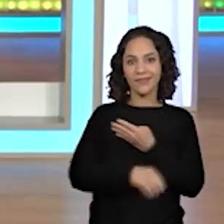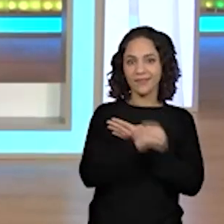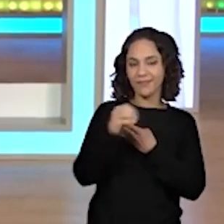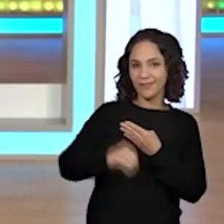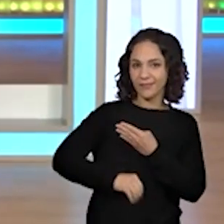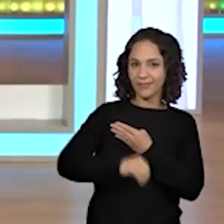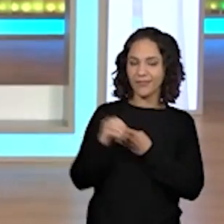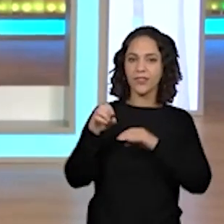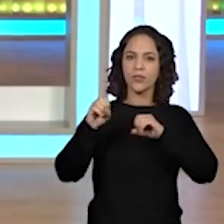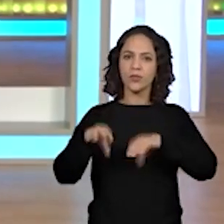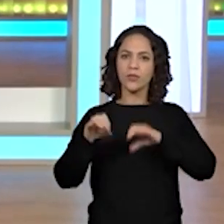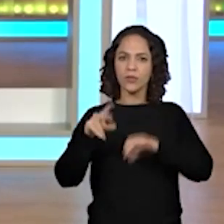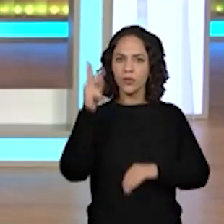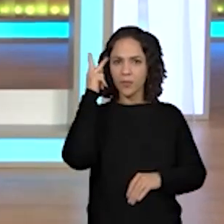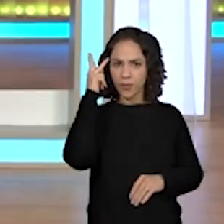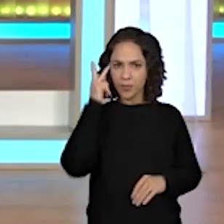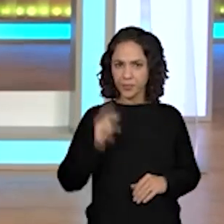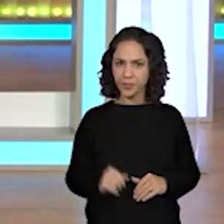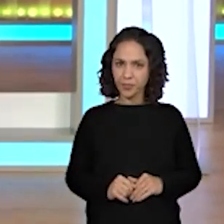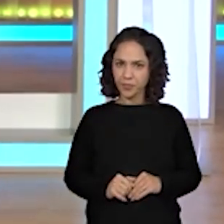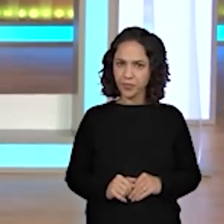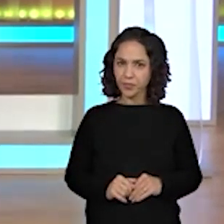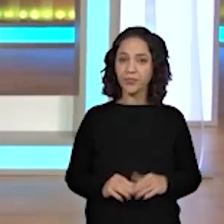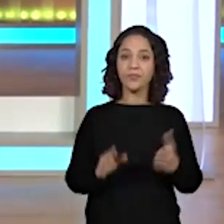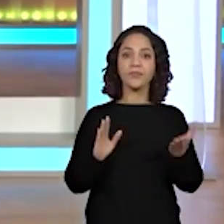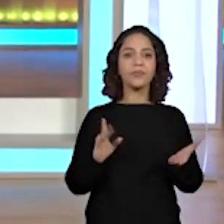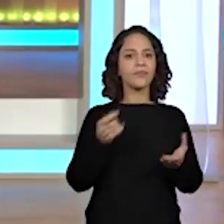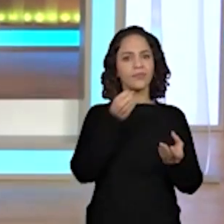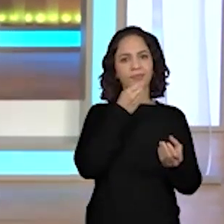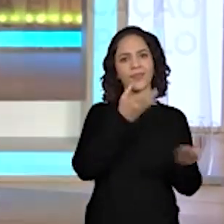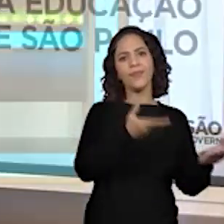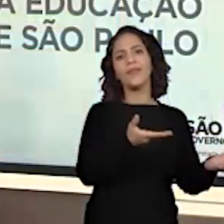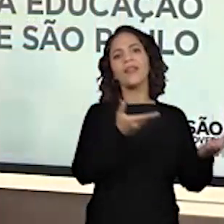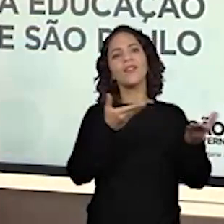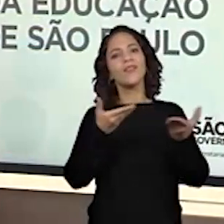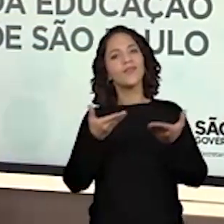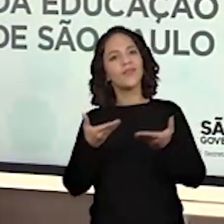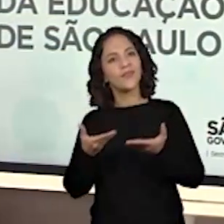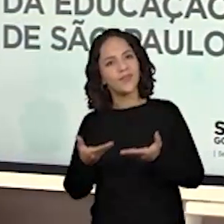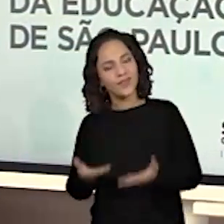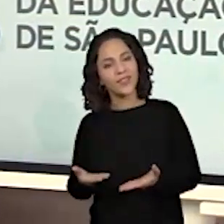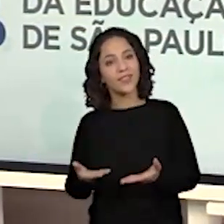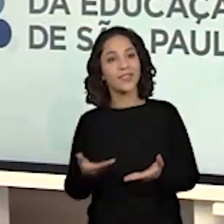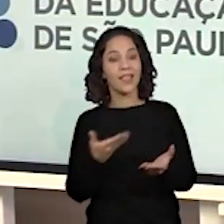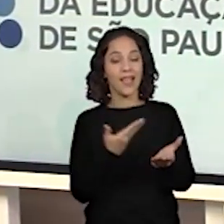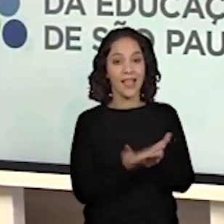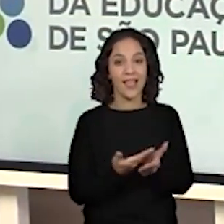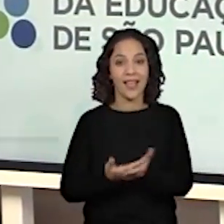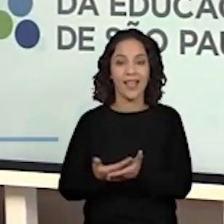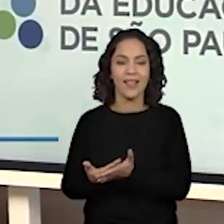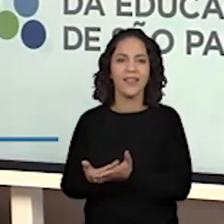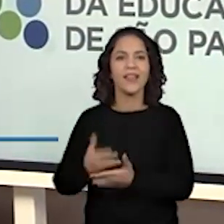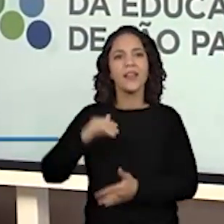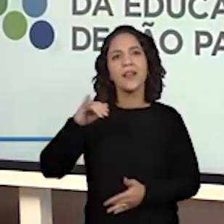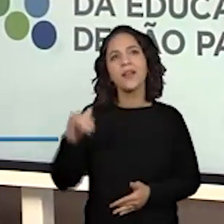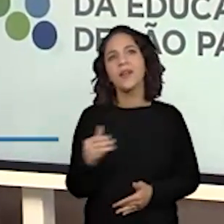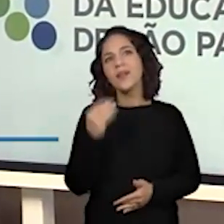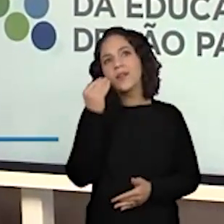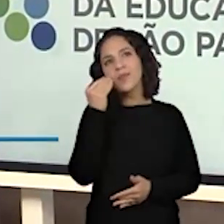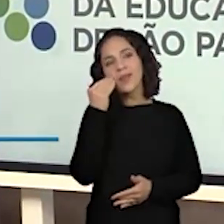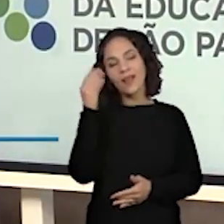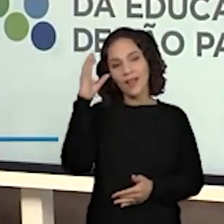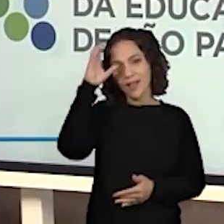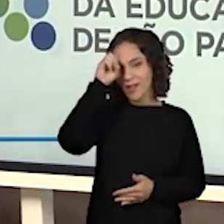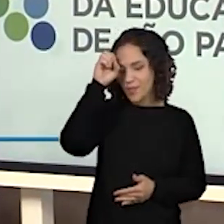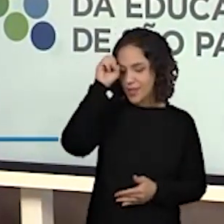Mídias da Educação de São Paulo. Todos são bem-vindos. Nos momentos de aula, teremos oportunidade de aprender